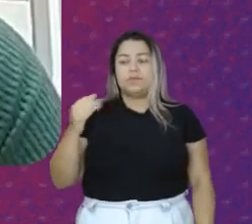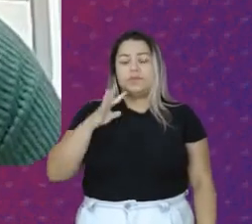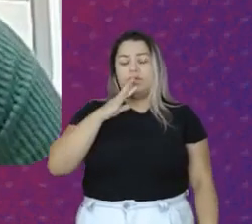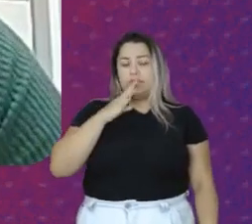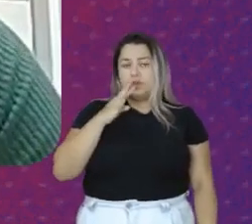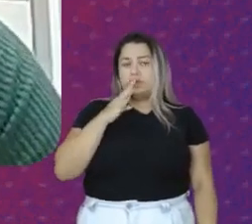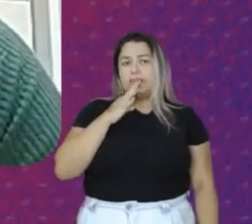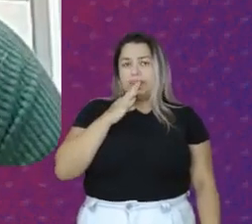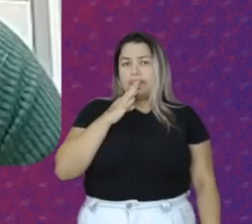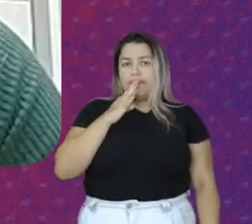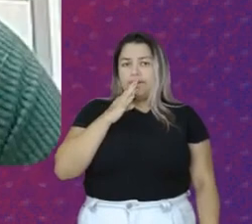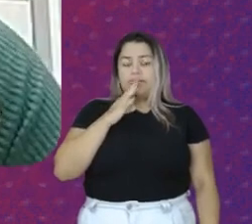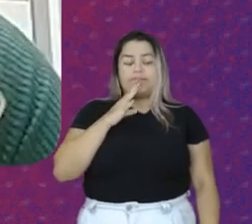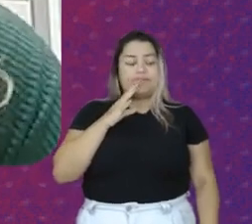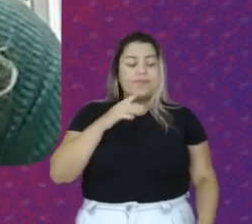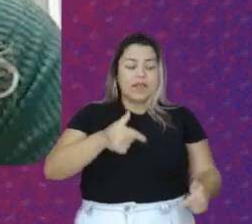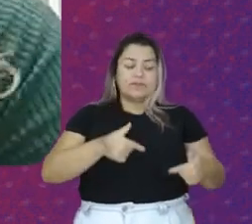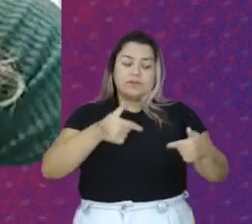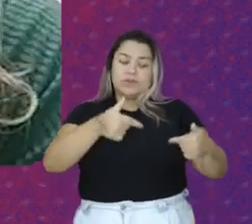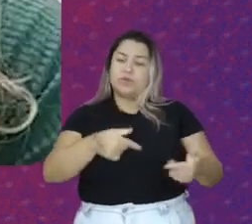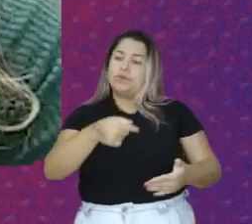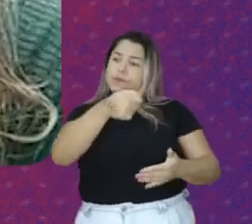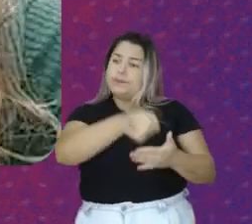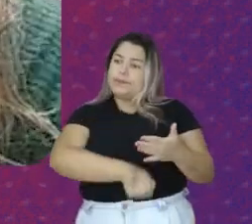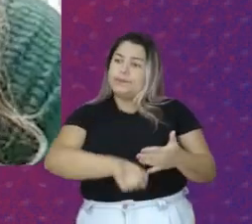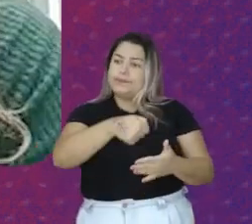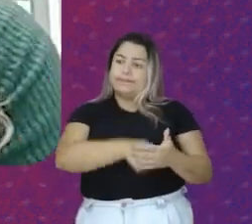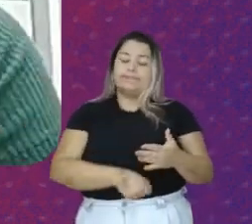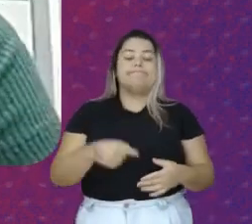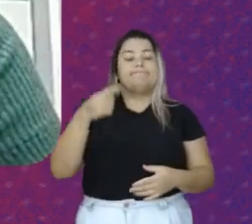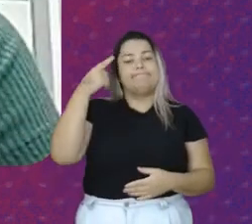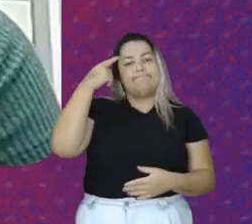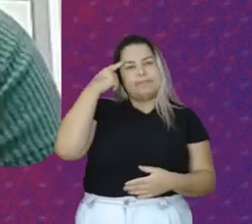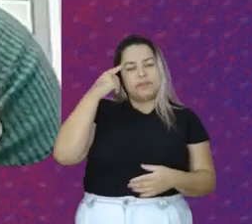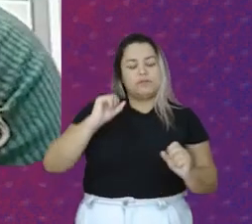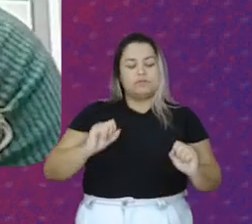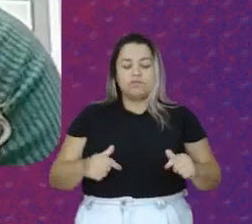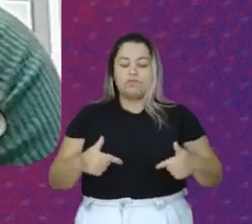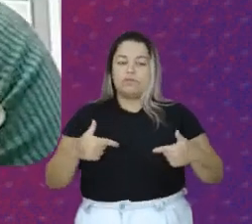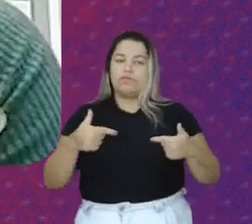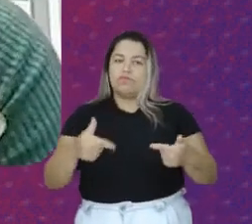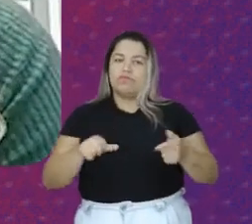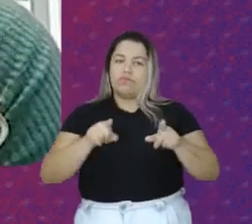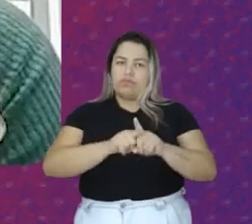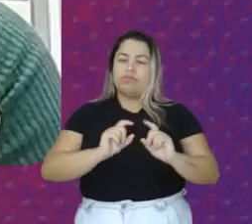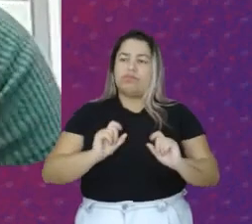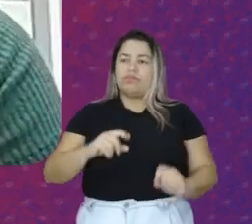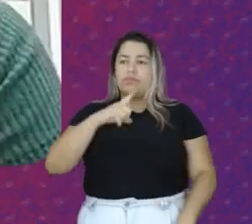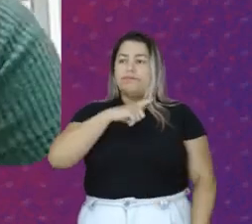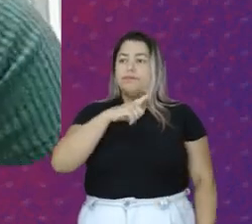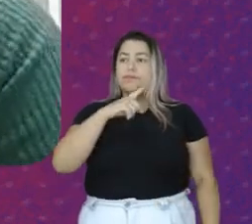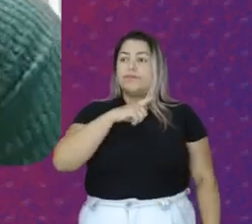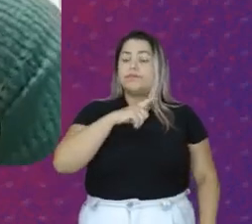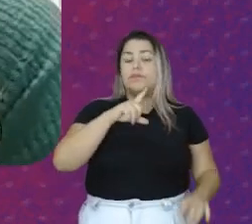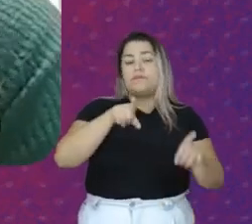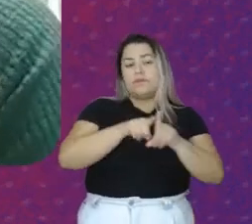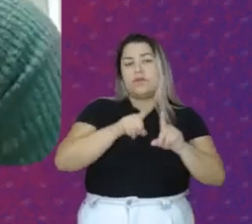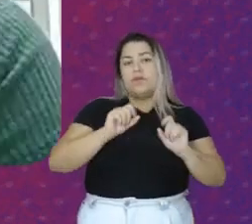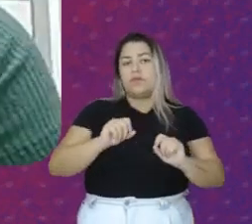reconhecer, né, essa luta, mas também pensar nos desafios mais do que nunca, né, porque nesse último período a gente teve retrocesso, a